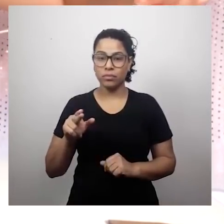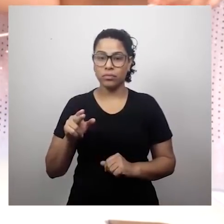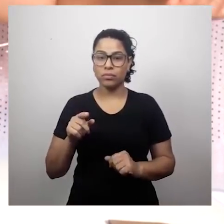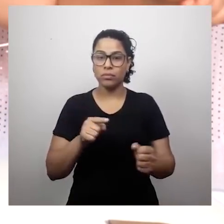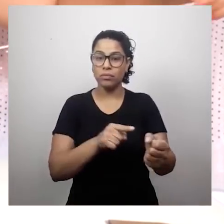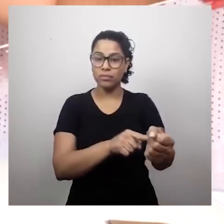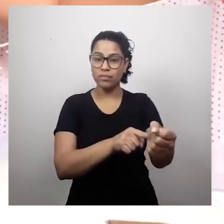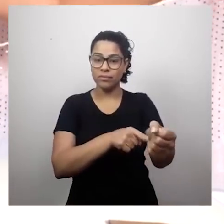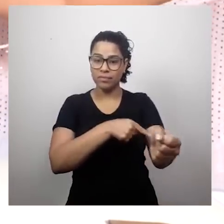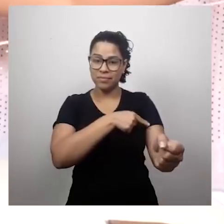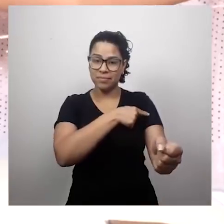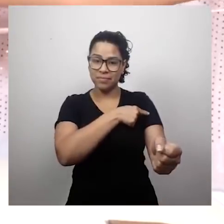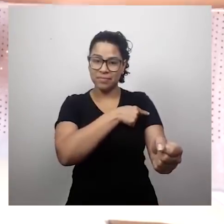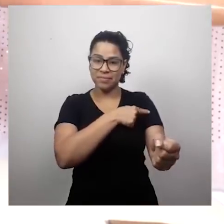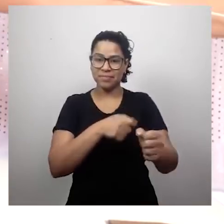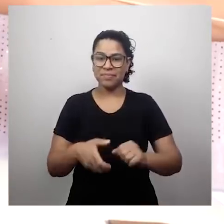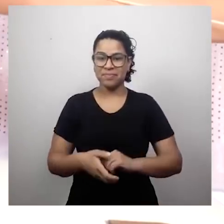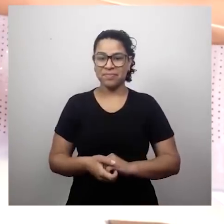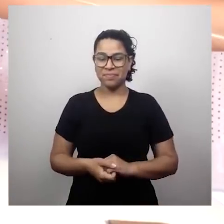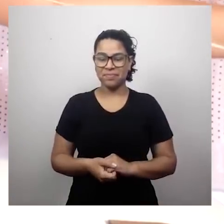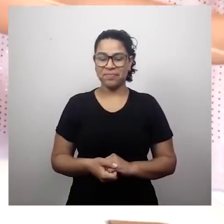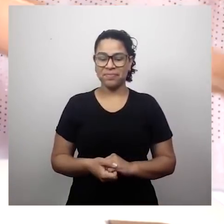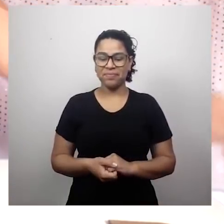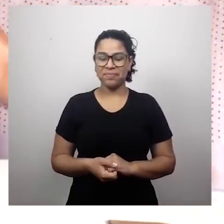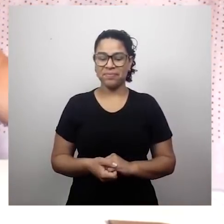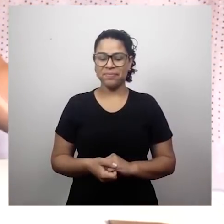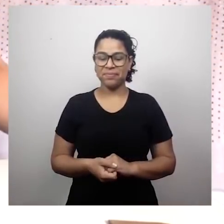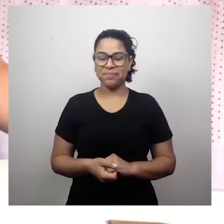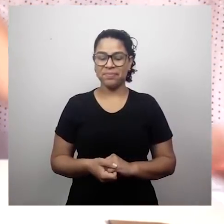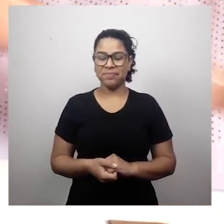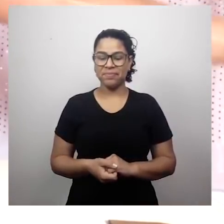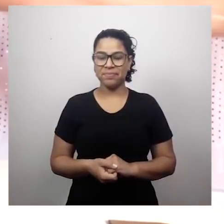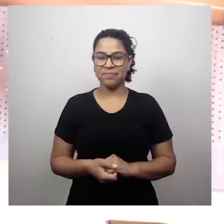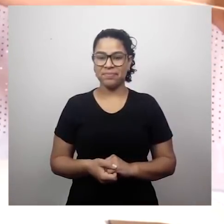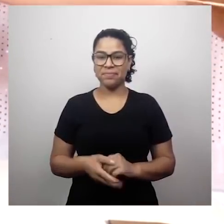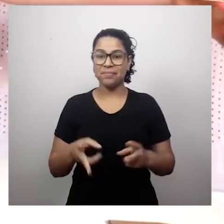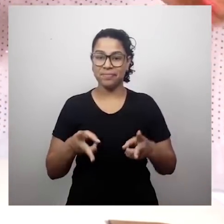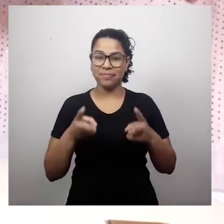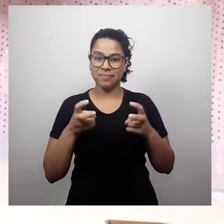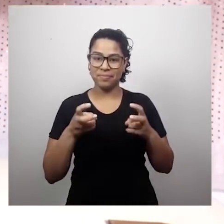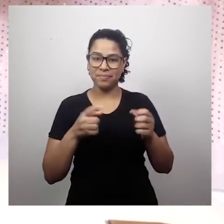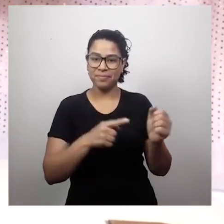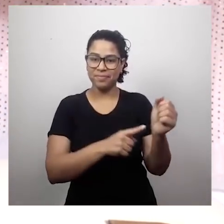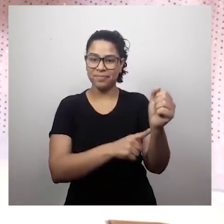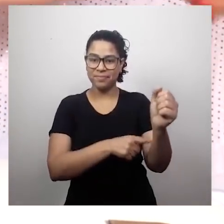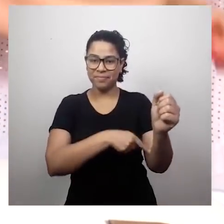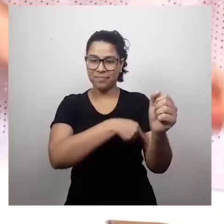cortar o tamanho mais ou menos do nosso braço. Percebam?